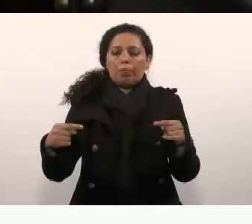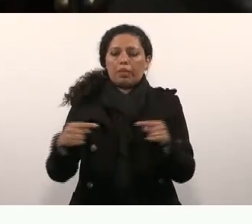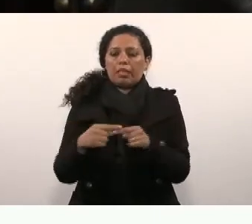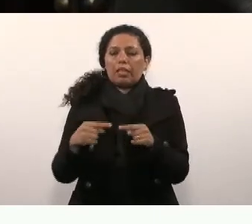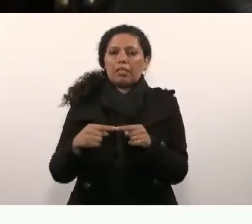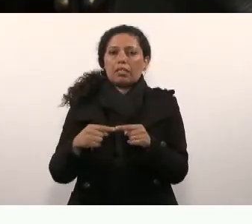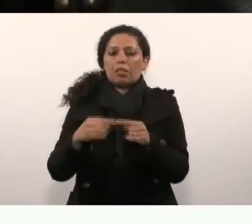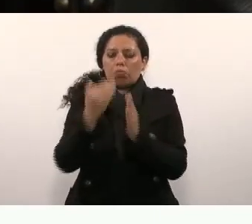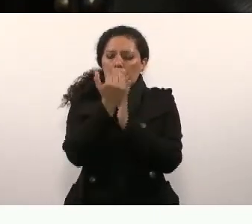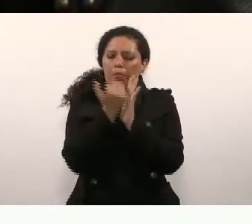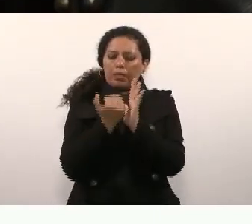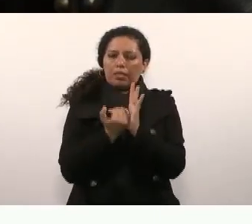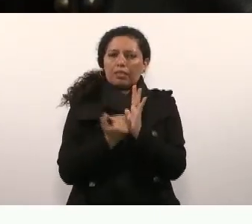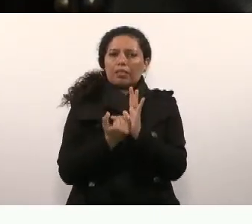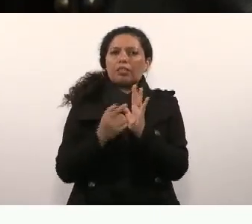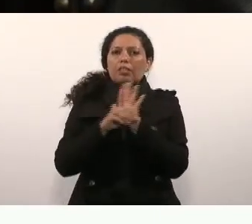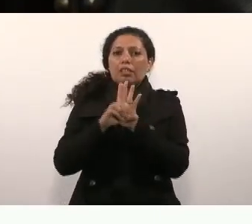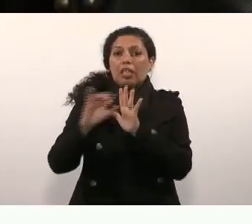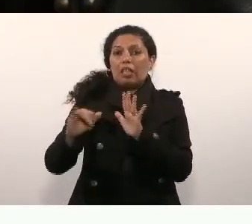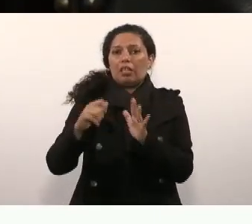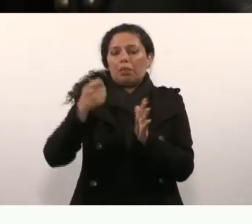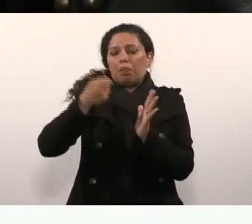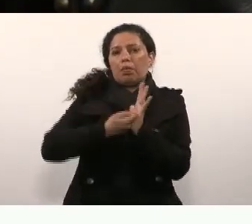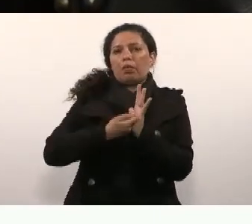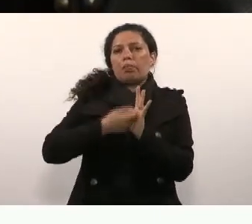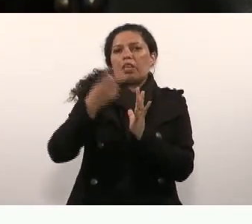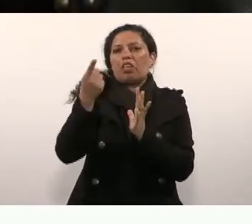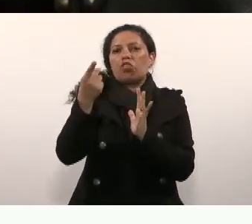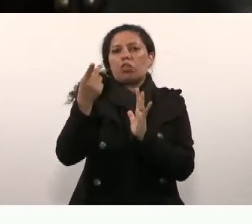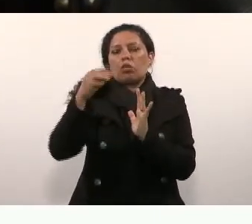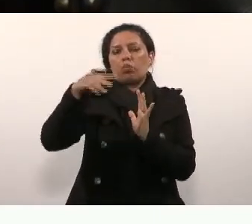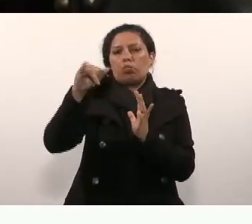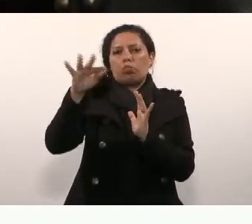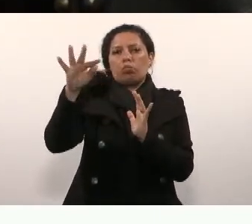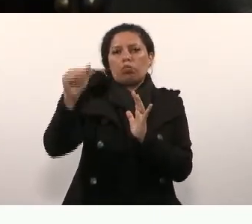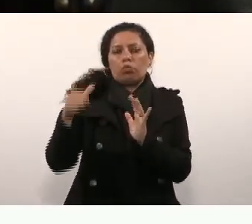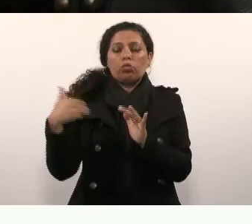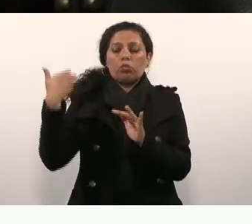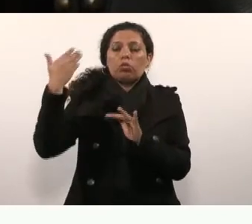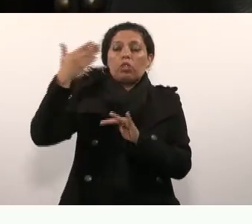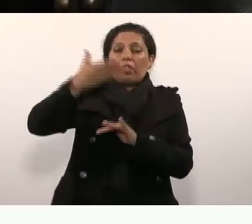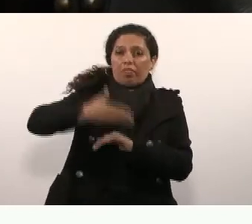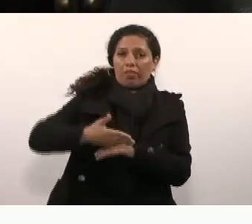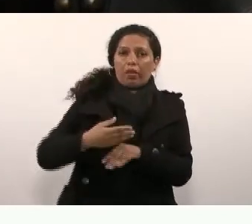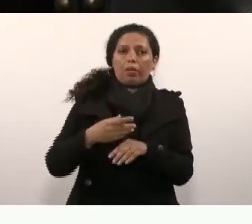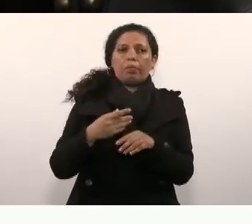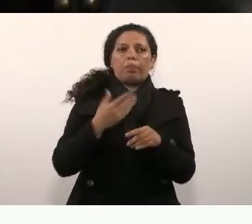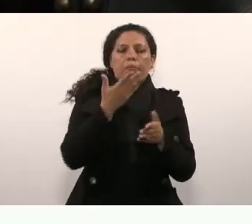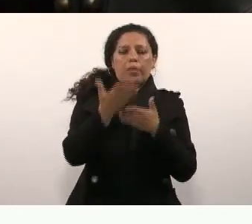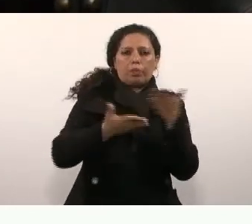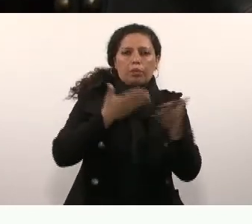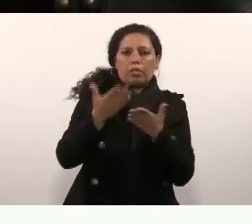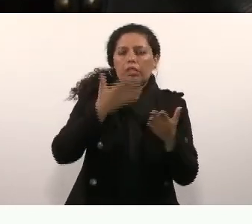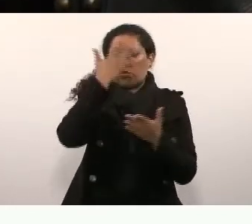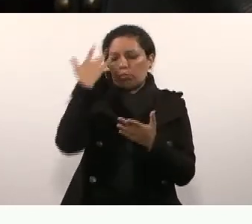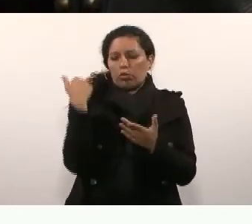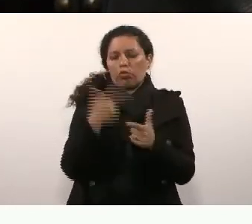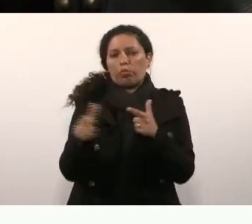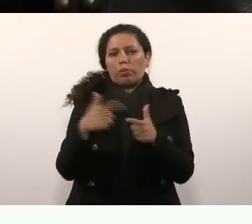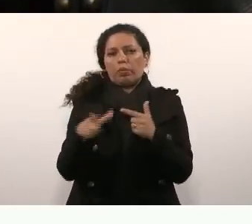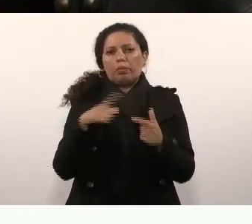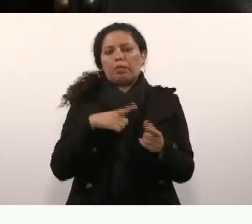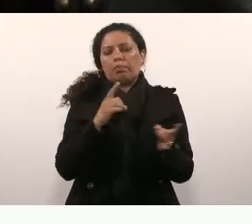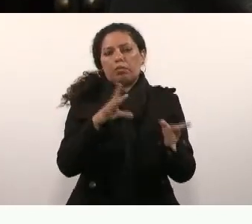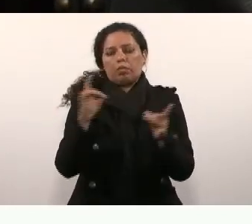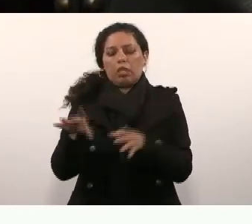Defesa do Consumidor e que o valor da multa seja revertido para o Fundo Especial de Apoio a Programas de Proteção e Defesa do Consumidor. Acredito que a